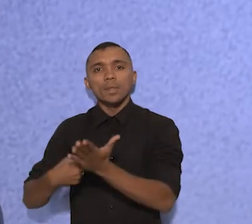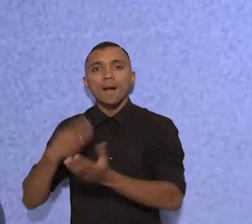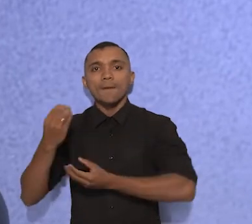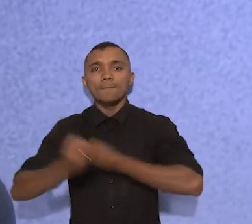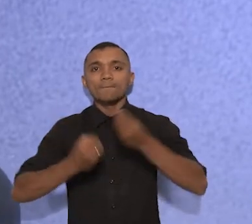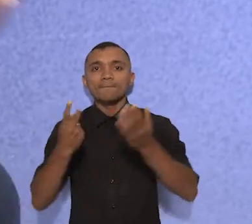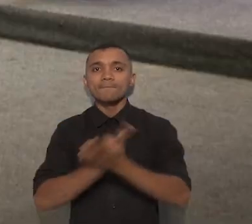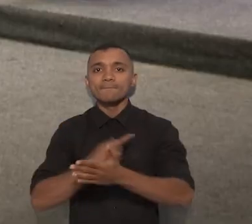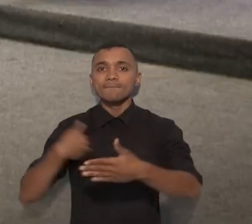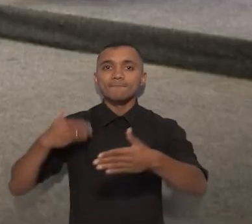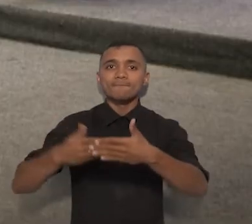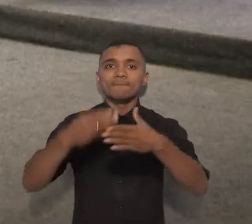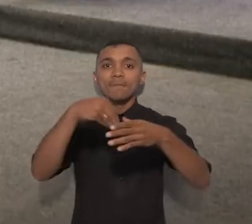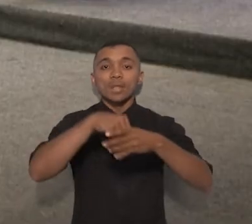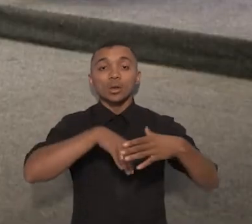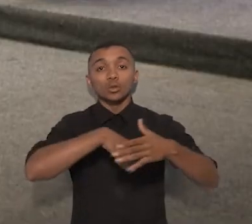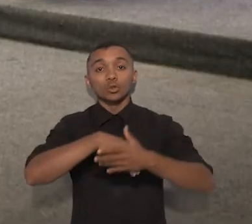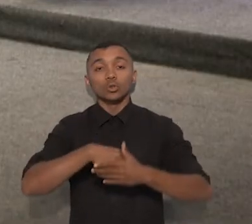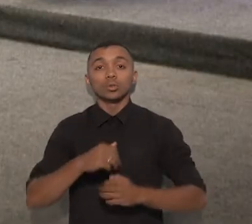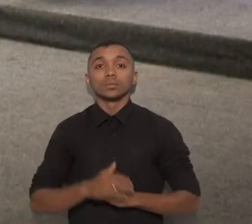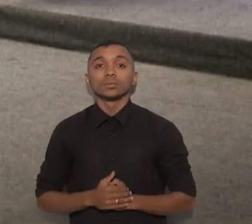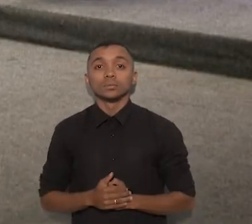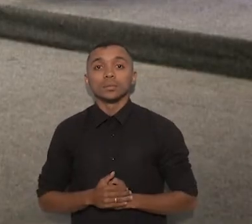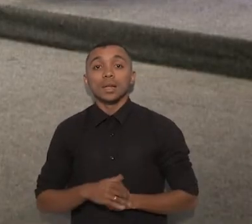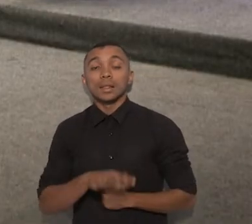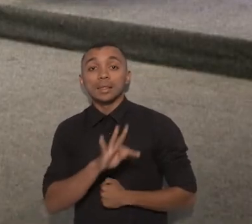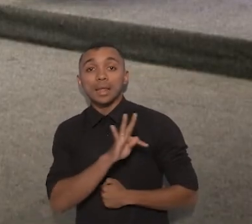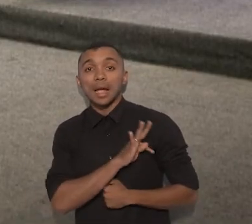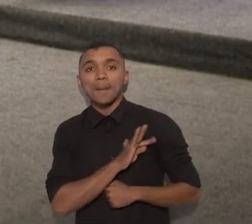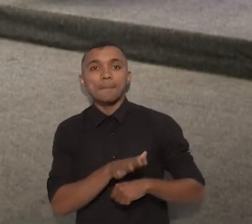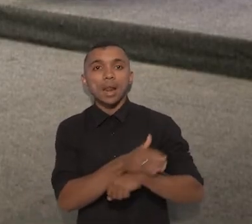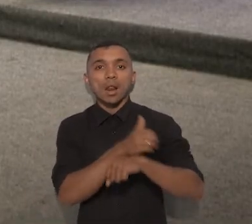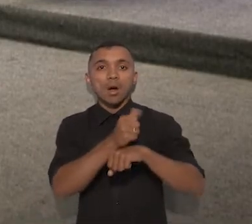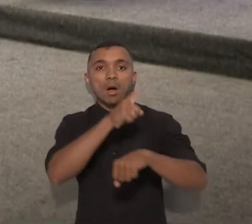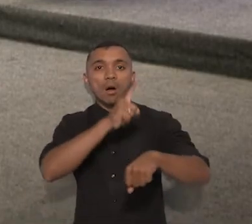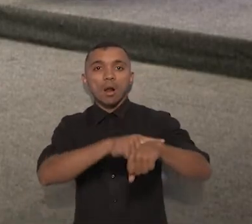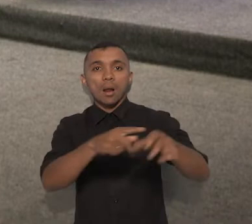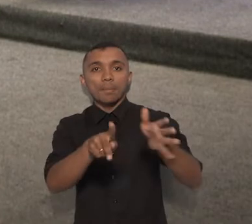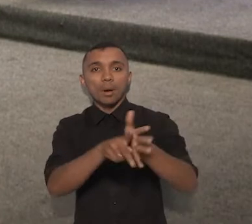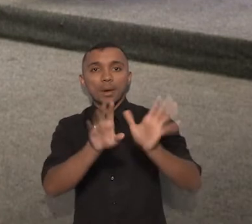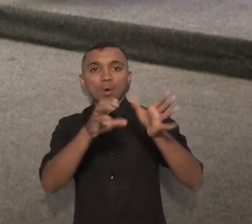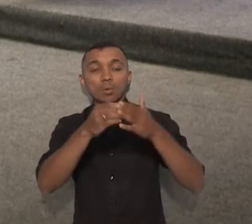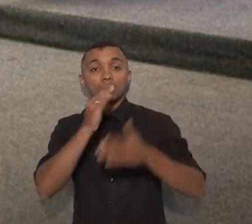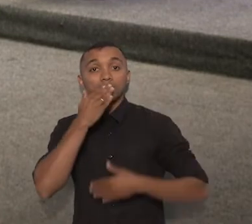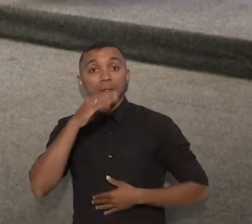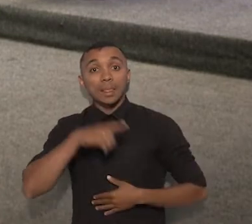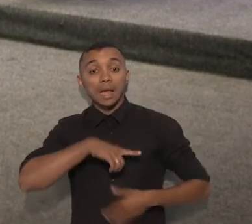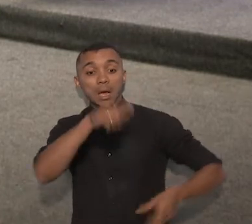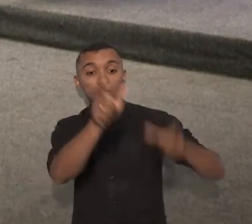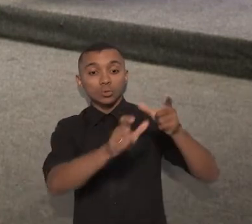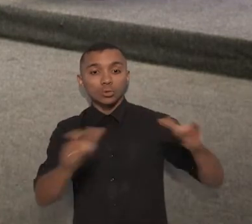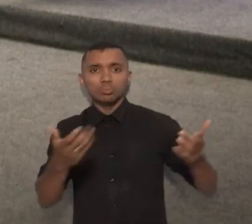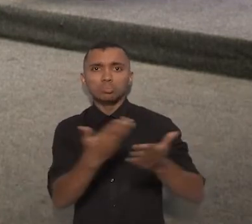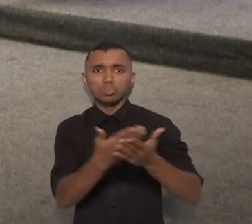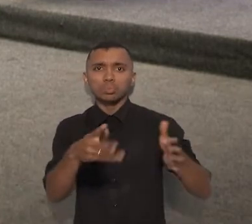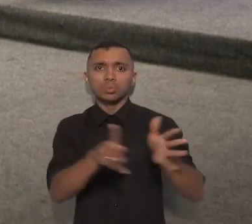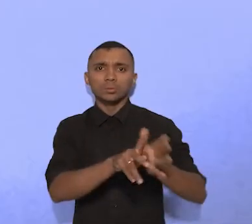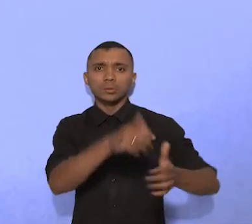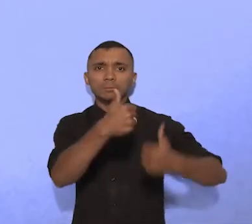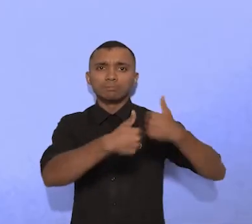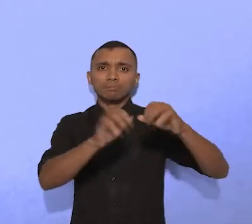Os melhores momentos do time do Vojvoda são exatamente aqueles quando ele tem esses jogadores que são polivalentes em